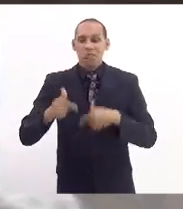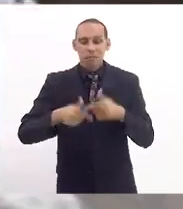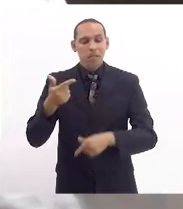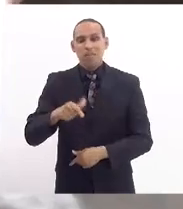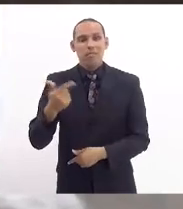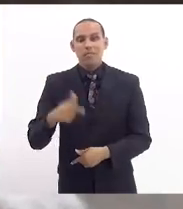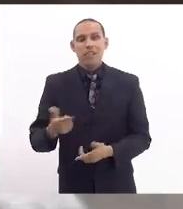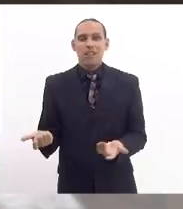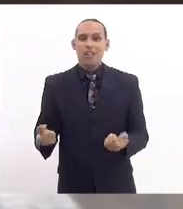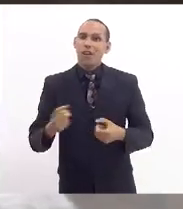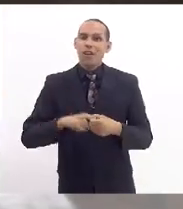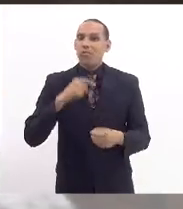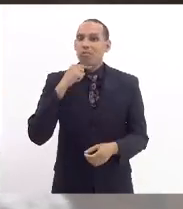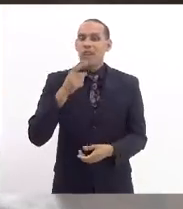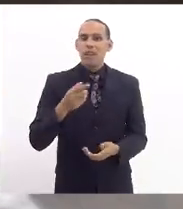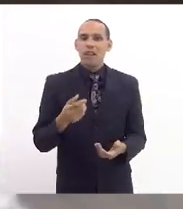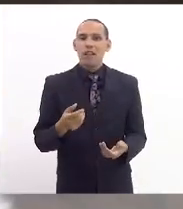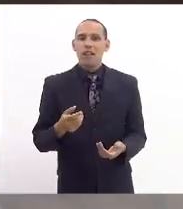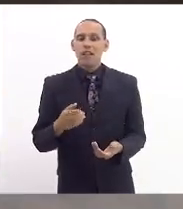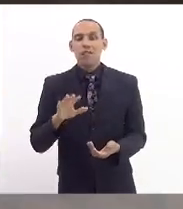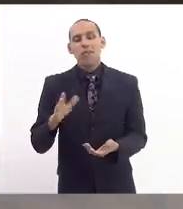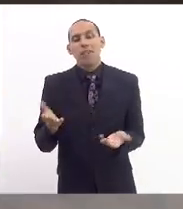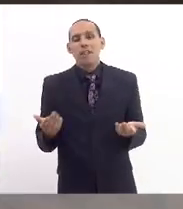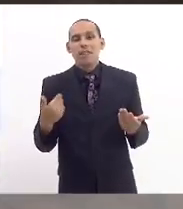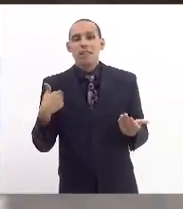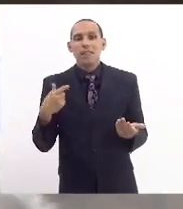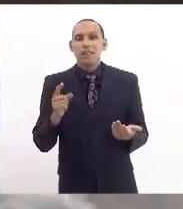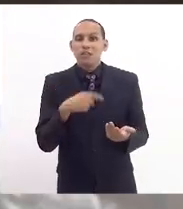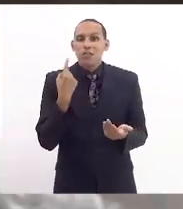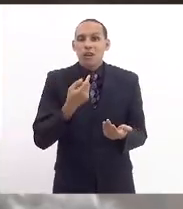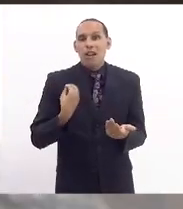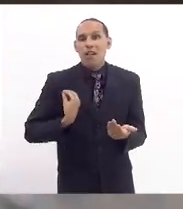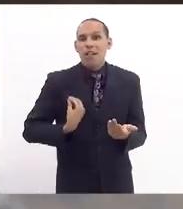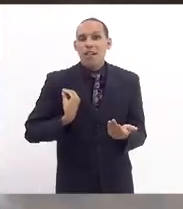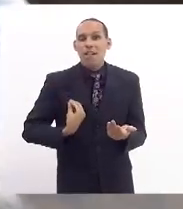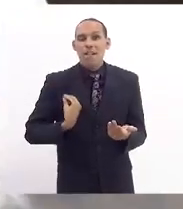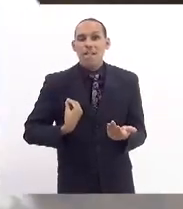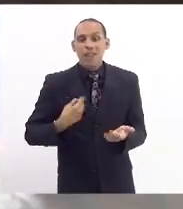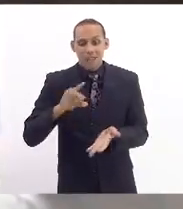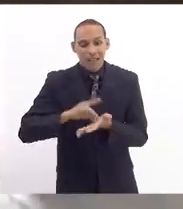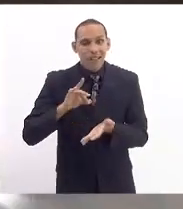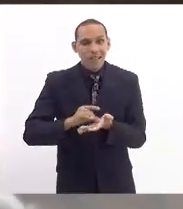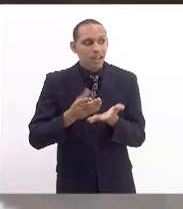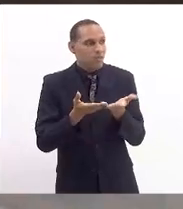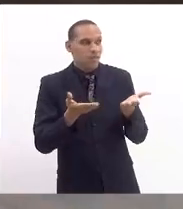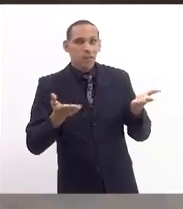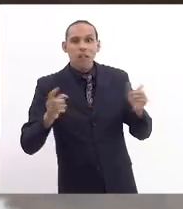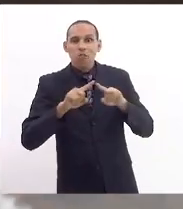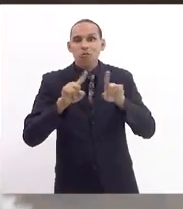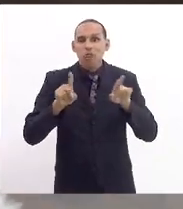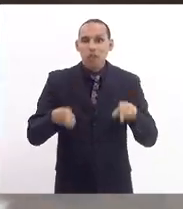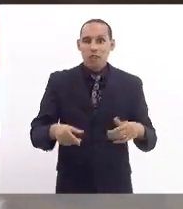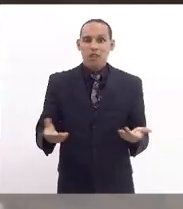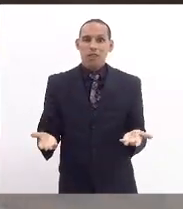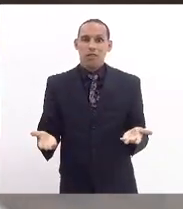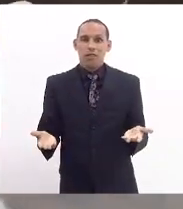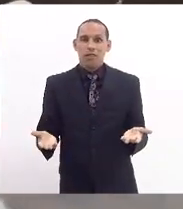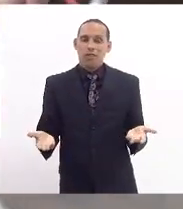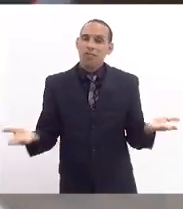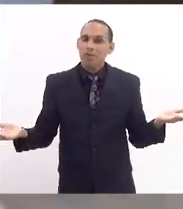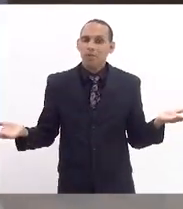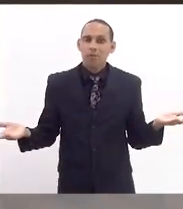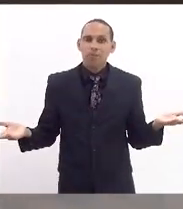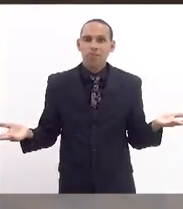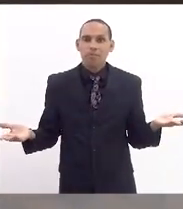venho e muita gente aqui então a realidade da vida tá na casa dos familiares de funcionários dessa casa não é